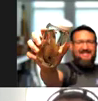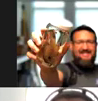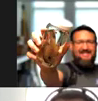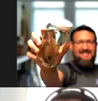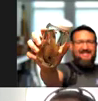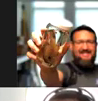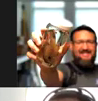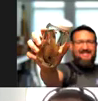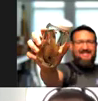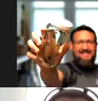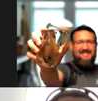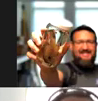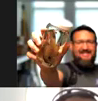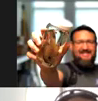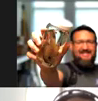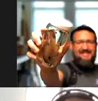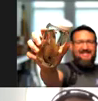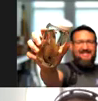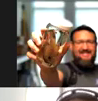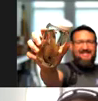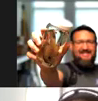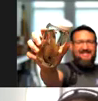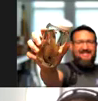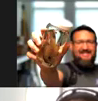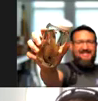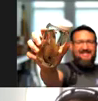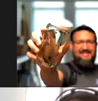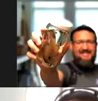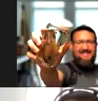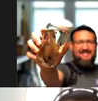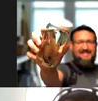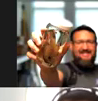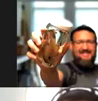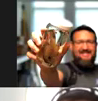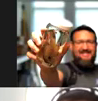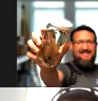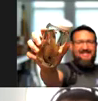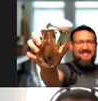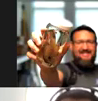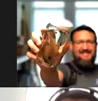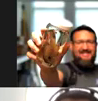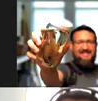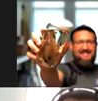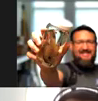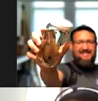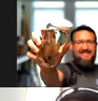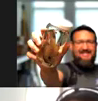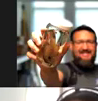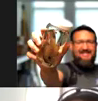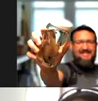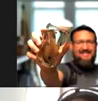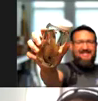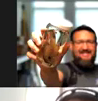governo, esse tipo de modelos empíricos. Então, a gente tem aqui o Programa de Redução de Impactos, o PRIM do ICMBio, que